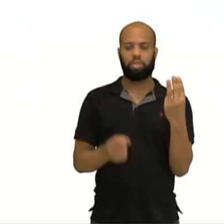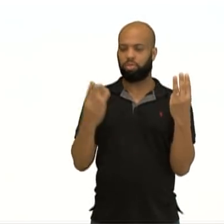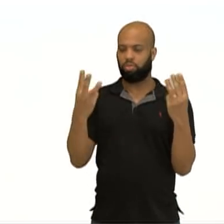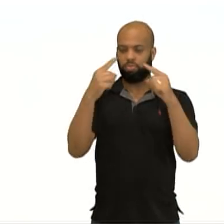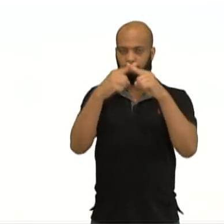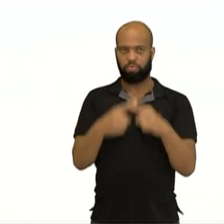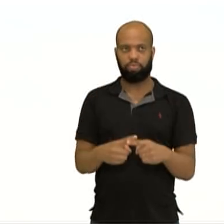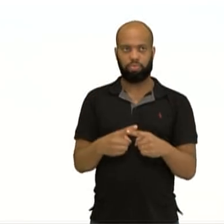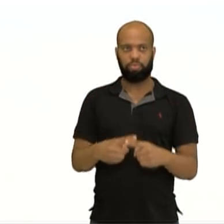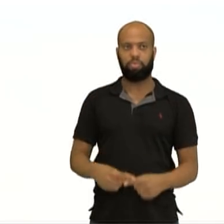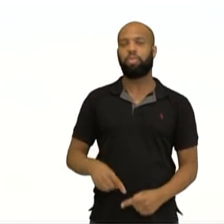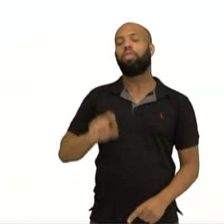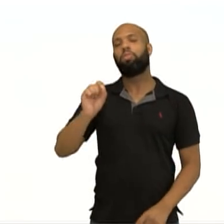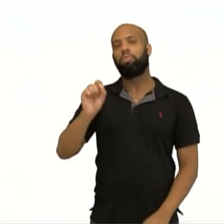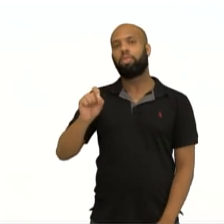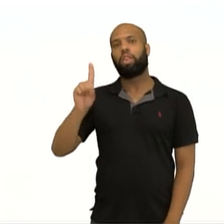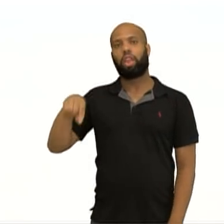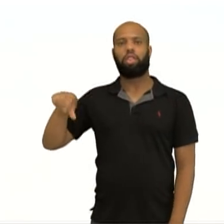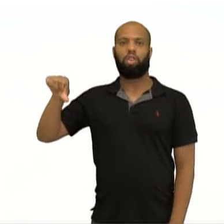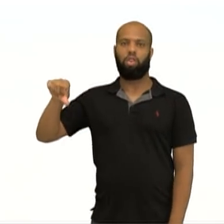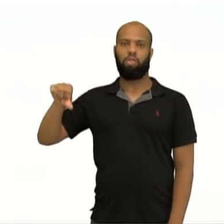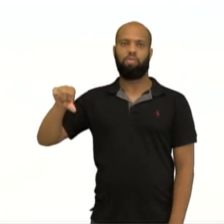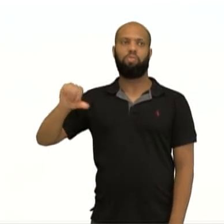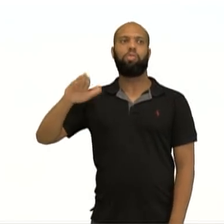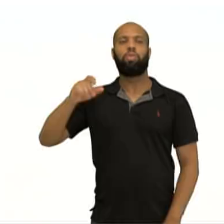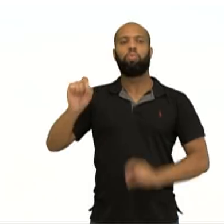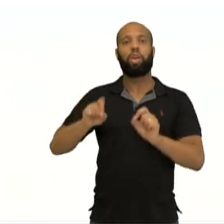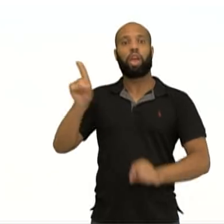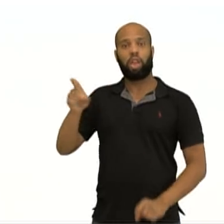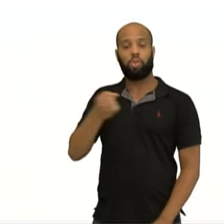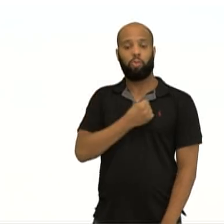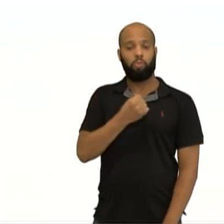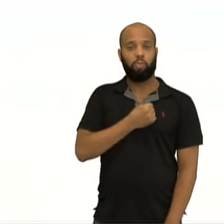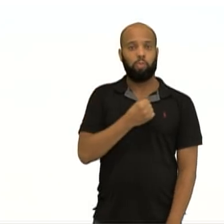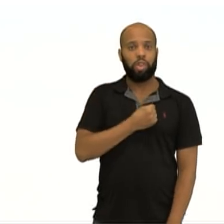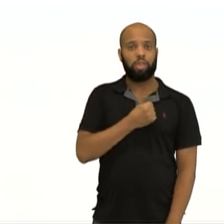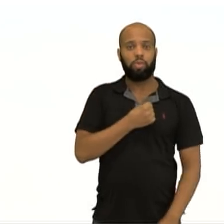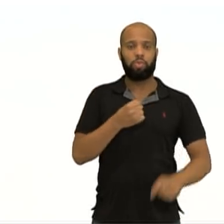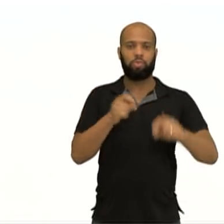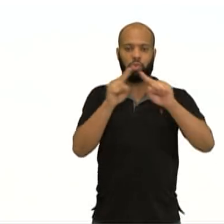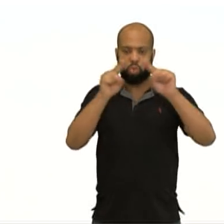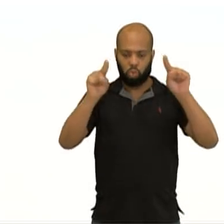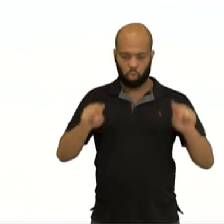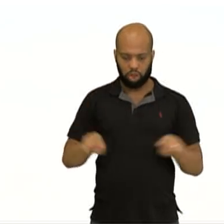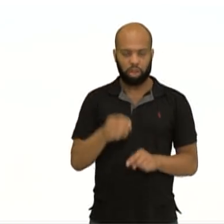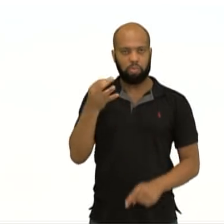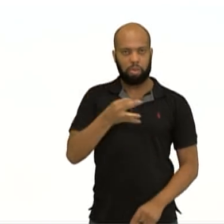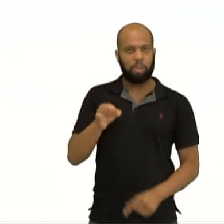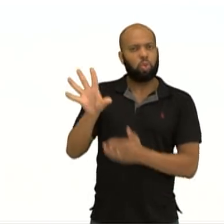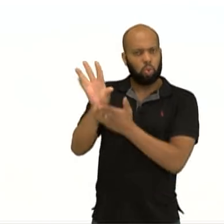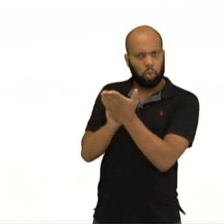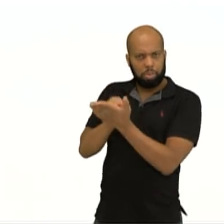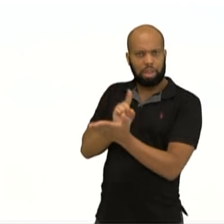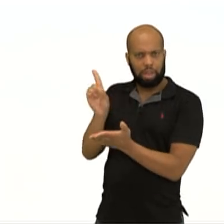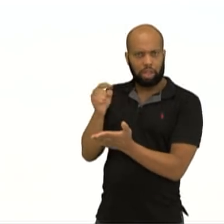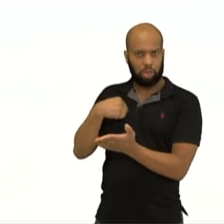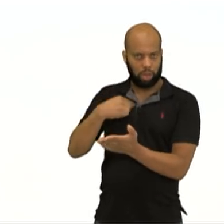os resultados aqui são chamados de números quadrados perfeitos. A prof vai dar um tempo para vocês copiarem e a gente já